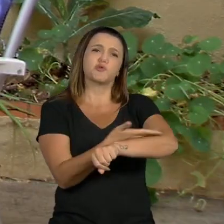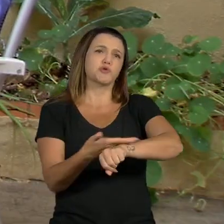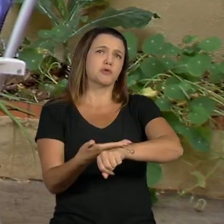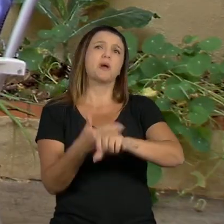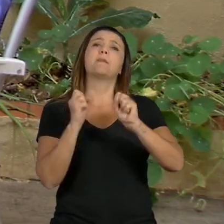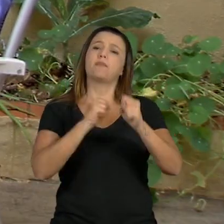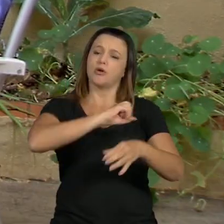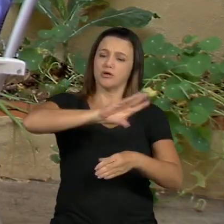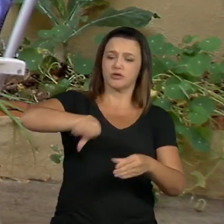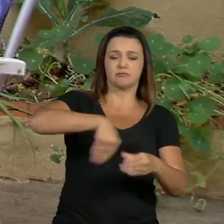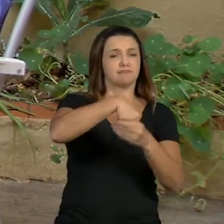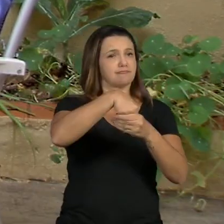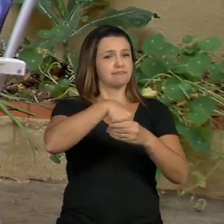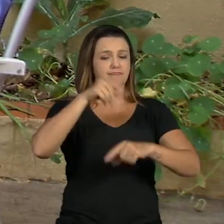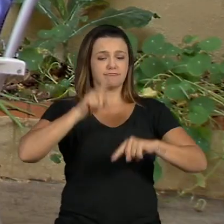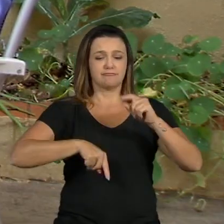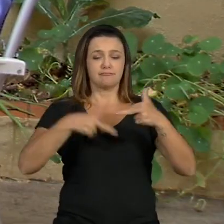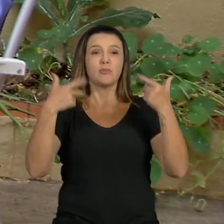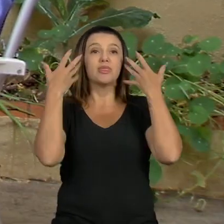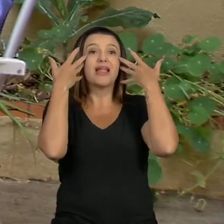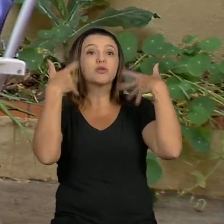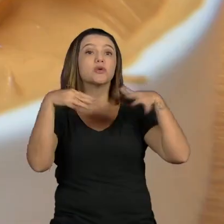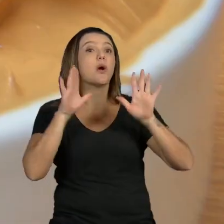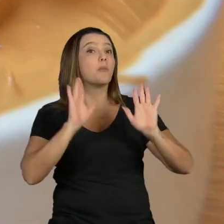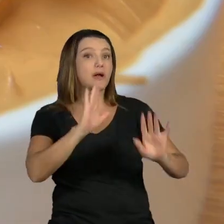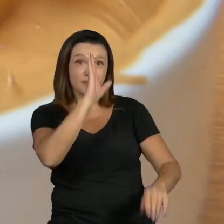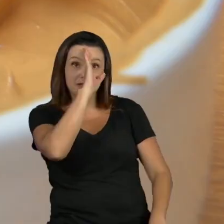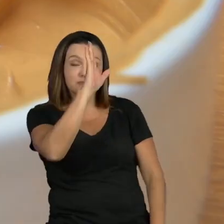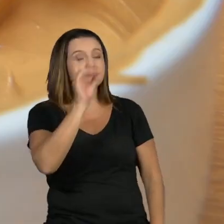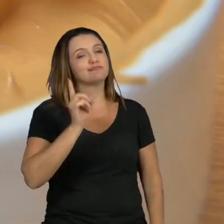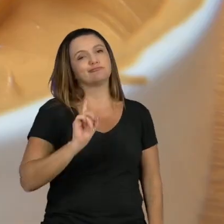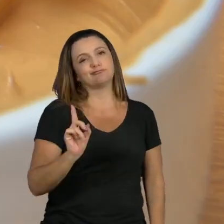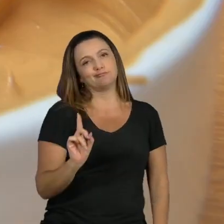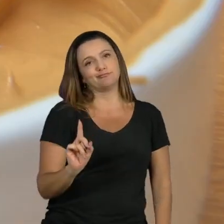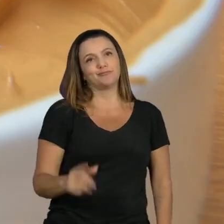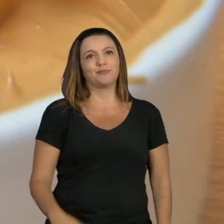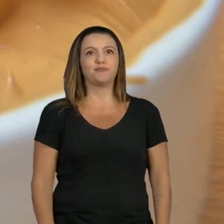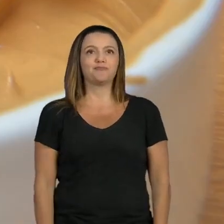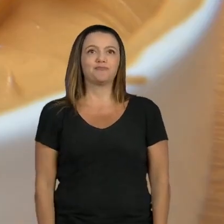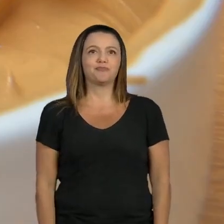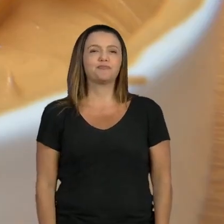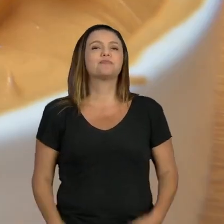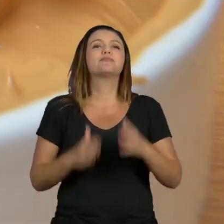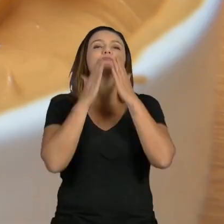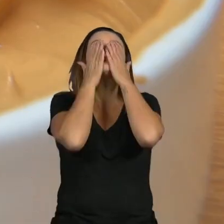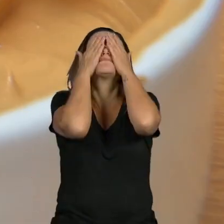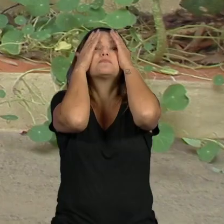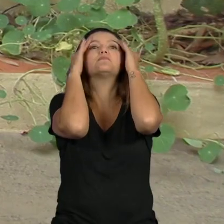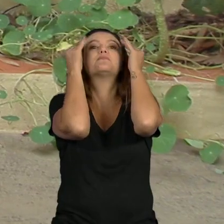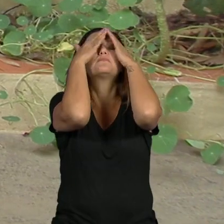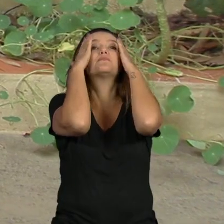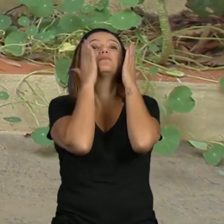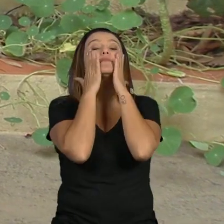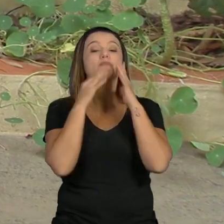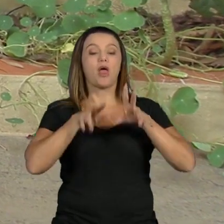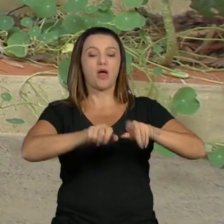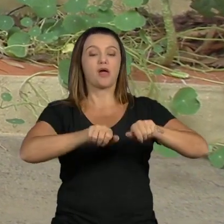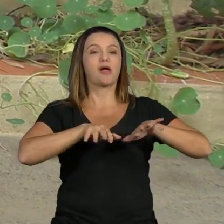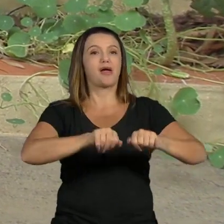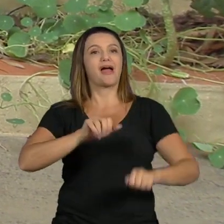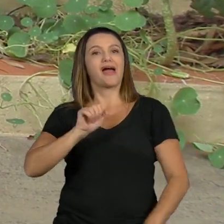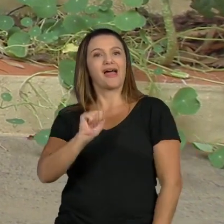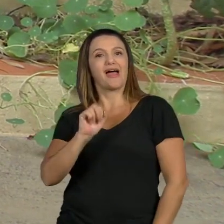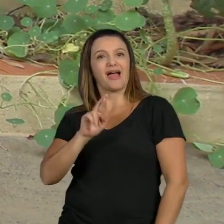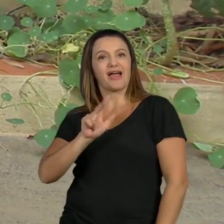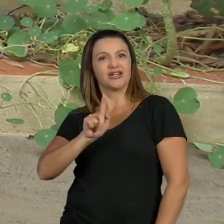entrar produtos naturais, mas não como protagonista. A máscara de argila ganha um componente extra para